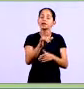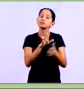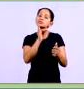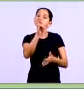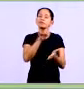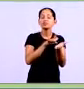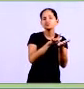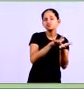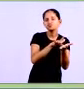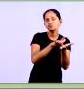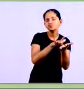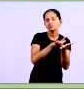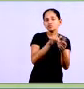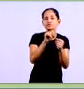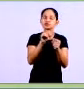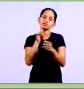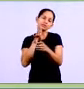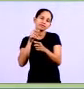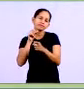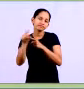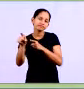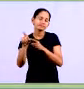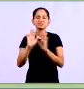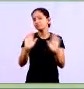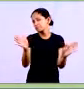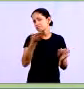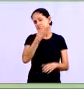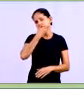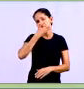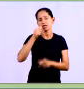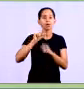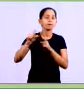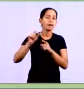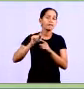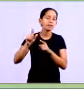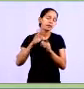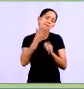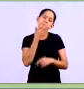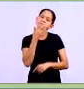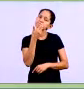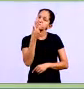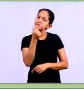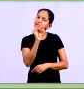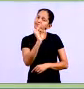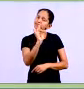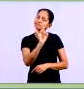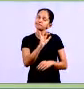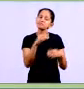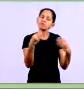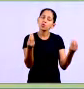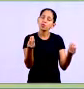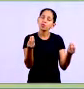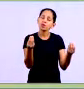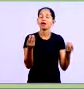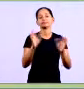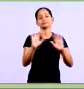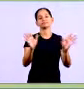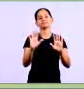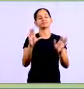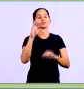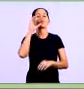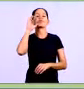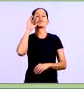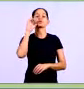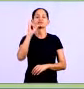que só alugo computador em vez de vender, aí não ia ter que pagar o ICMS, não é? Por